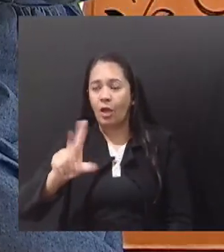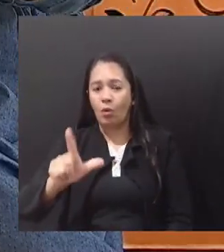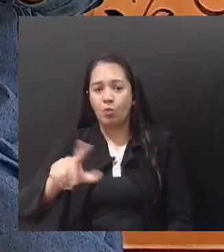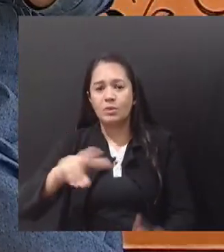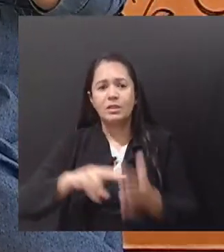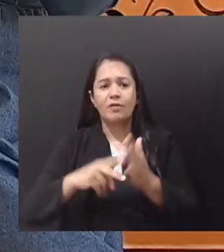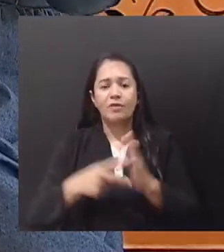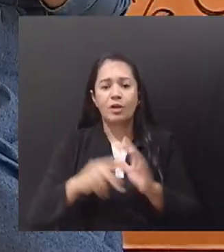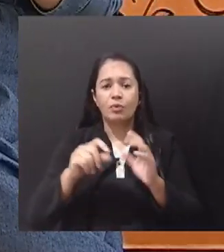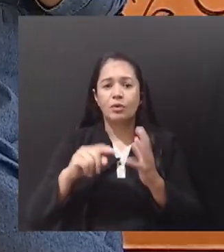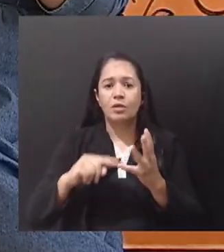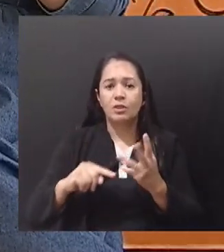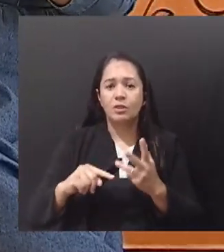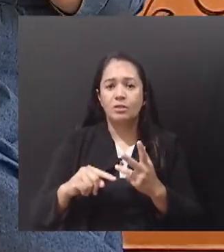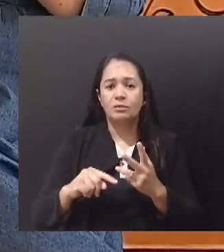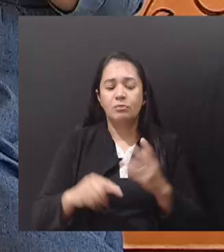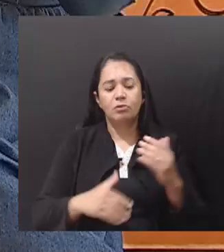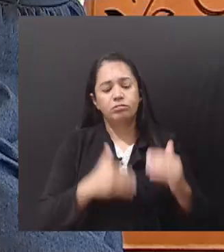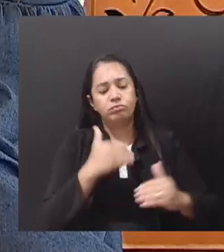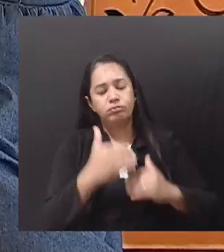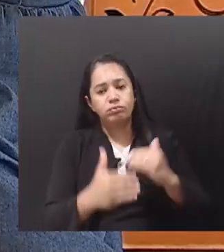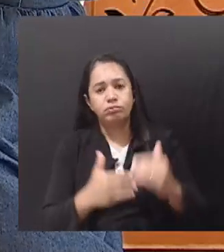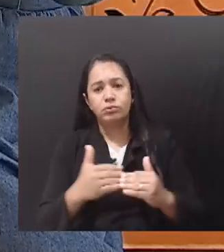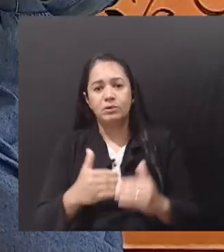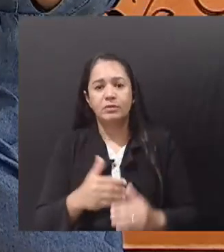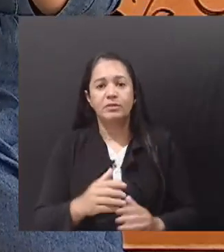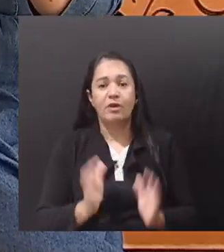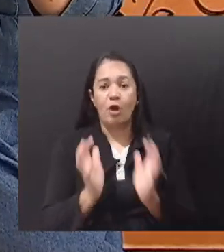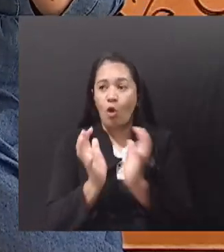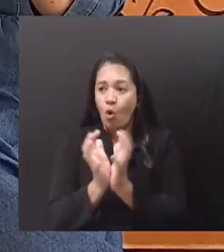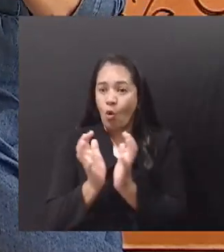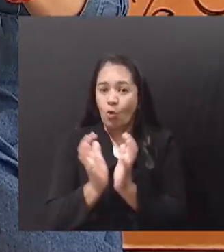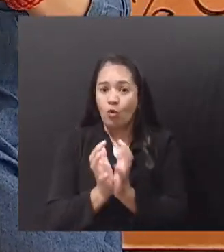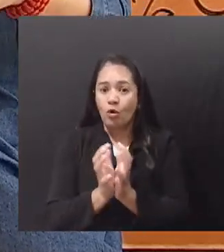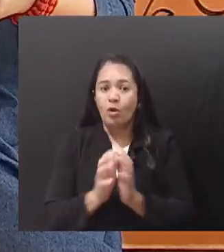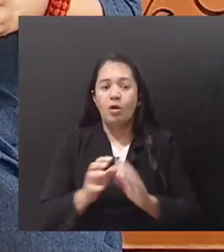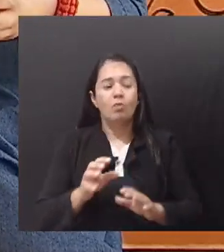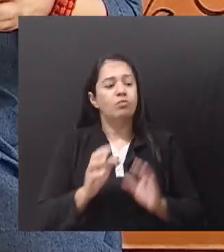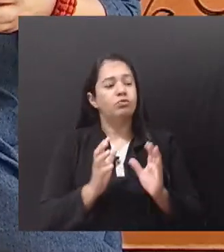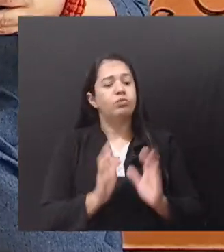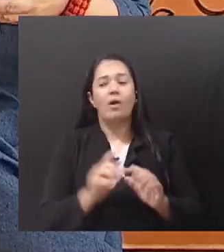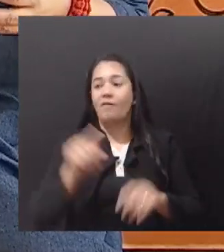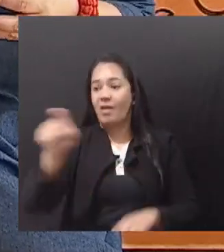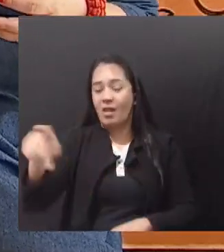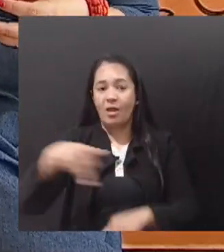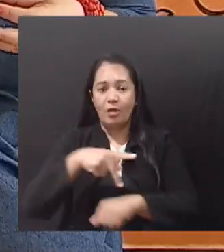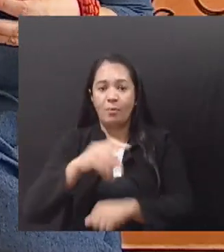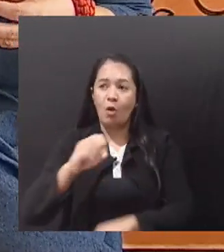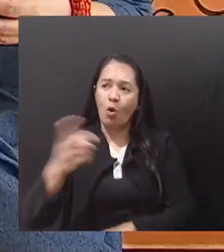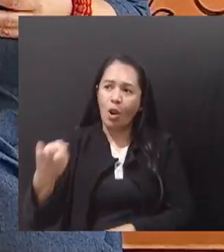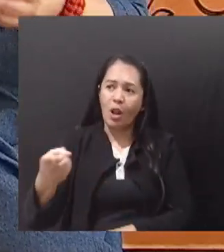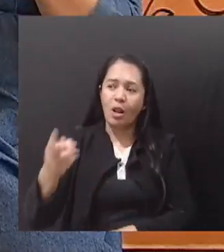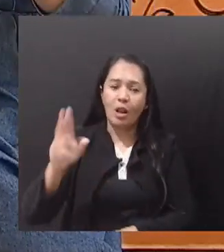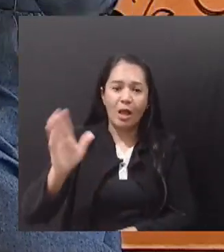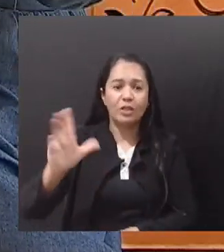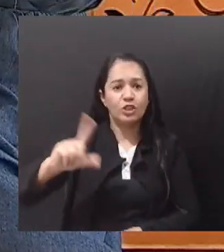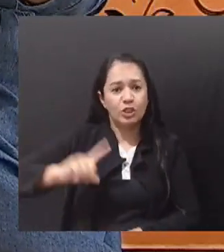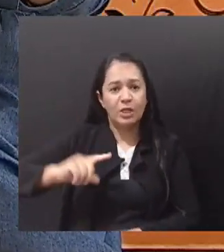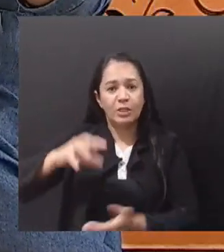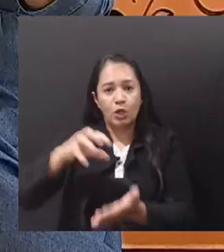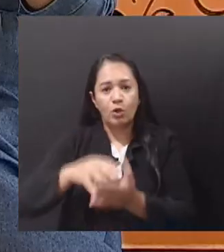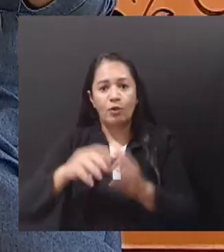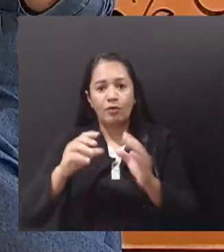de tempos em tempos vai uma equipe, uma caravana para esses países ou não? Lá tem núcleos fixos